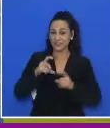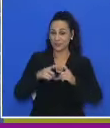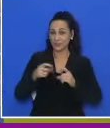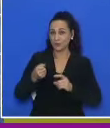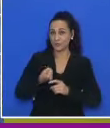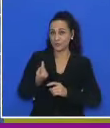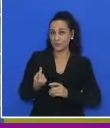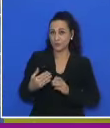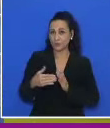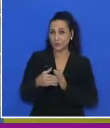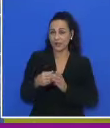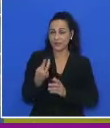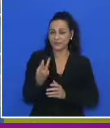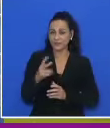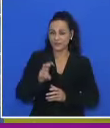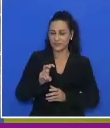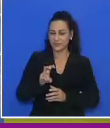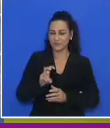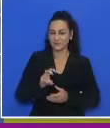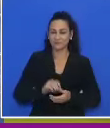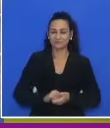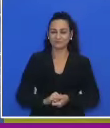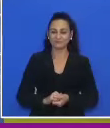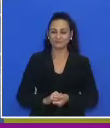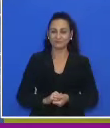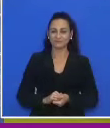bolas numeradas de 01 a 25.